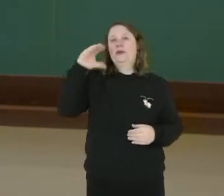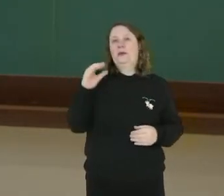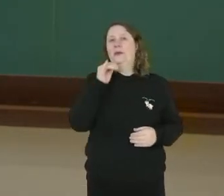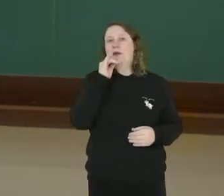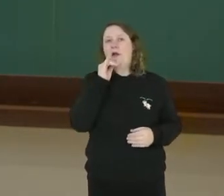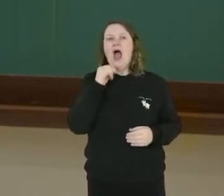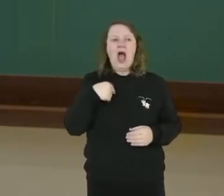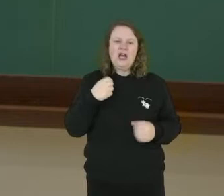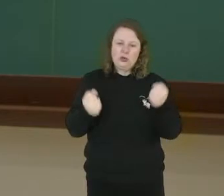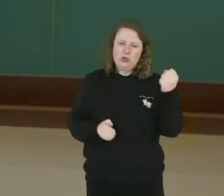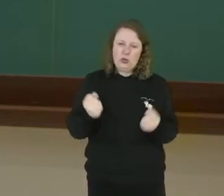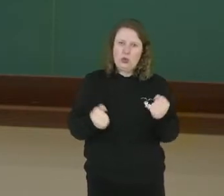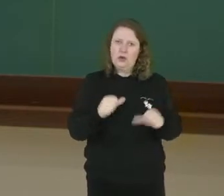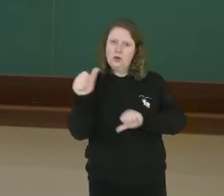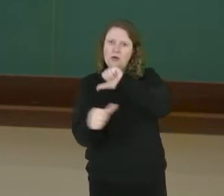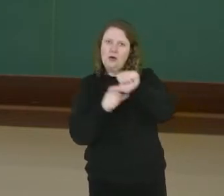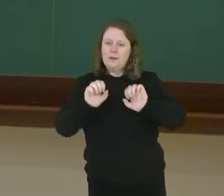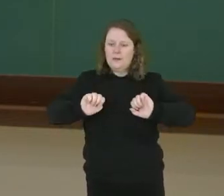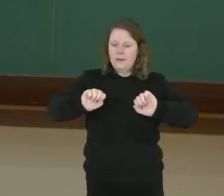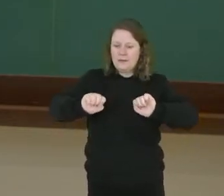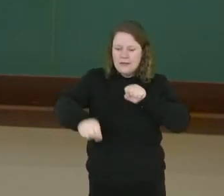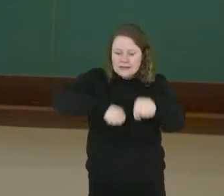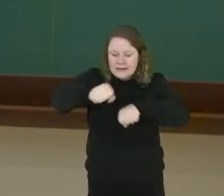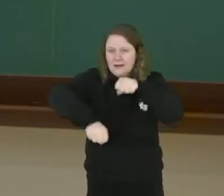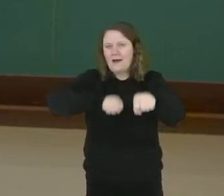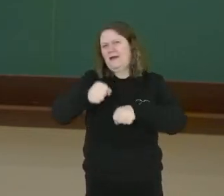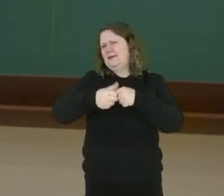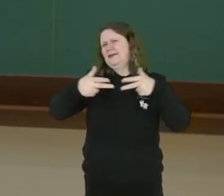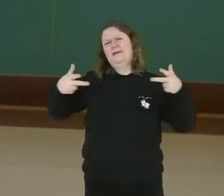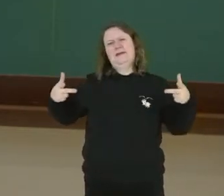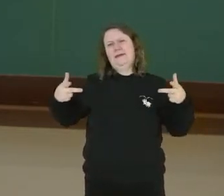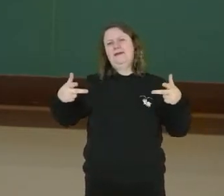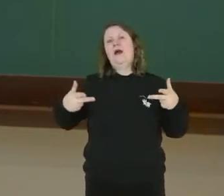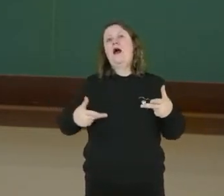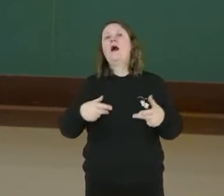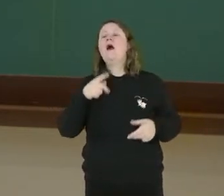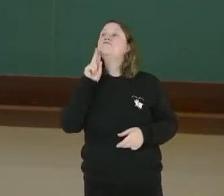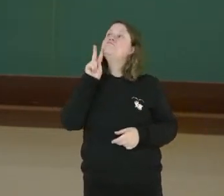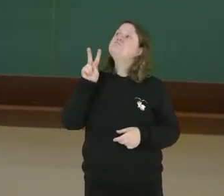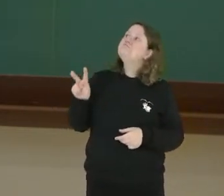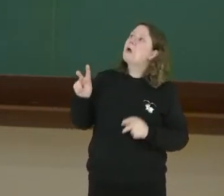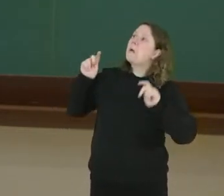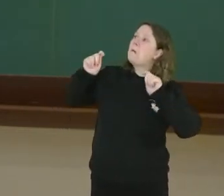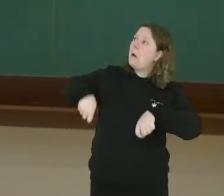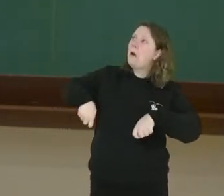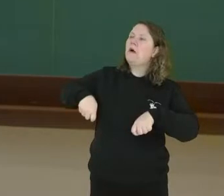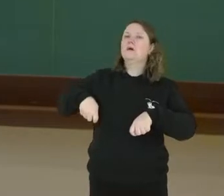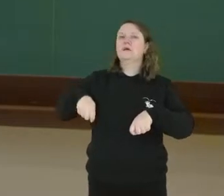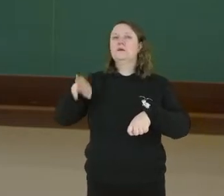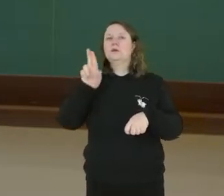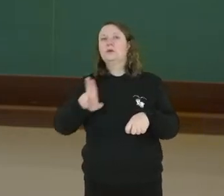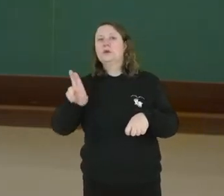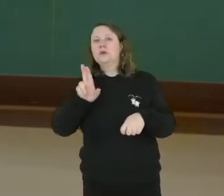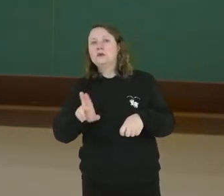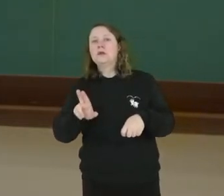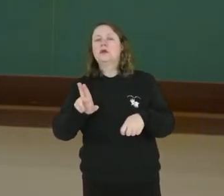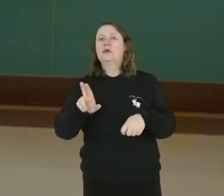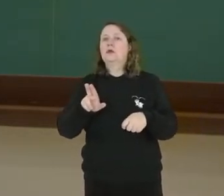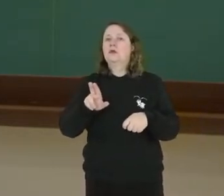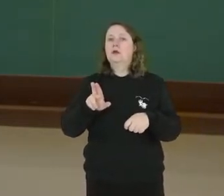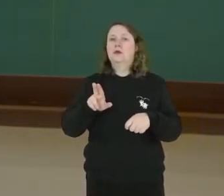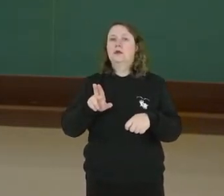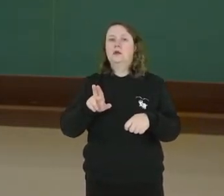fazendo nada com coisa nenhuma e fica pensando lá. Então, nossa, que legal, para melhorar o trânsito eu preciso ter um sinaleiro melhor,